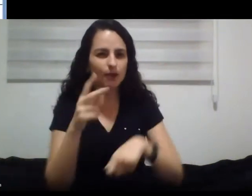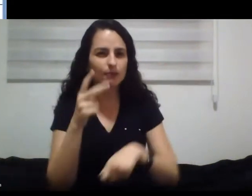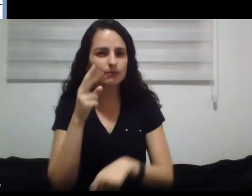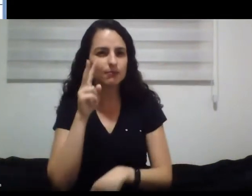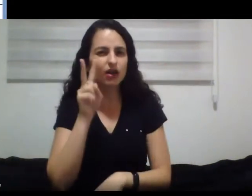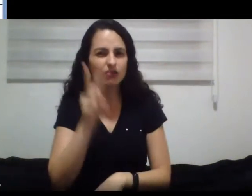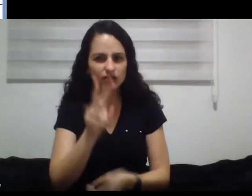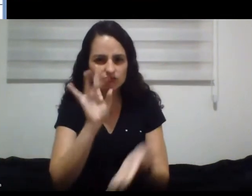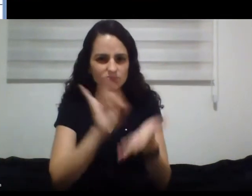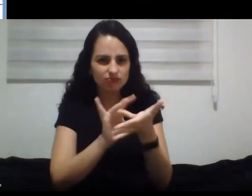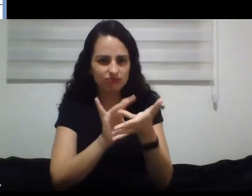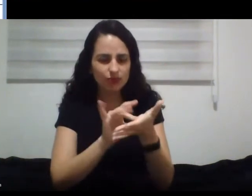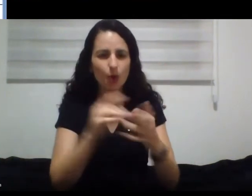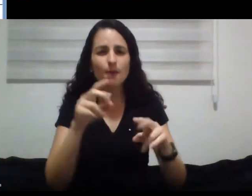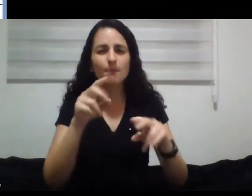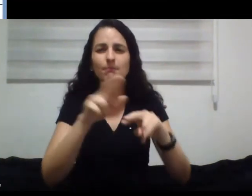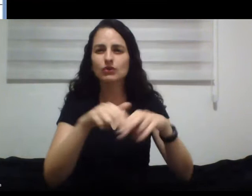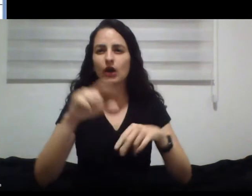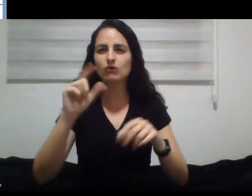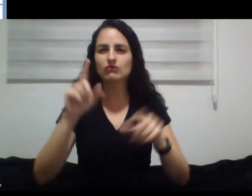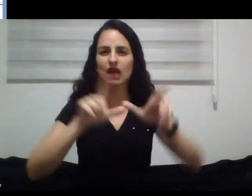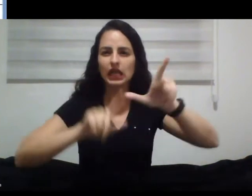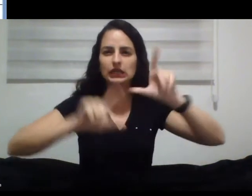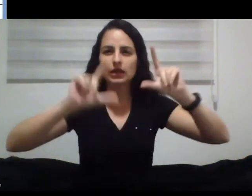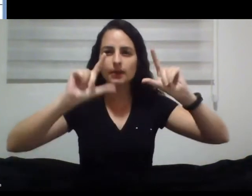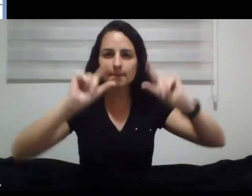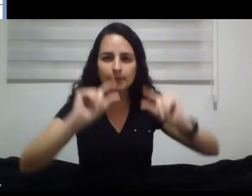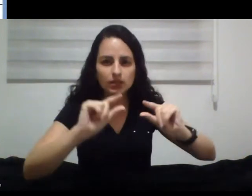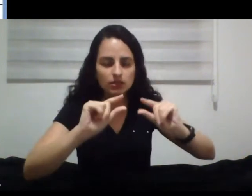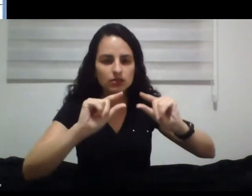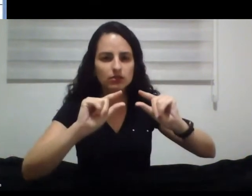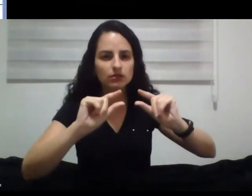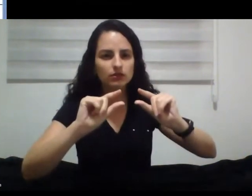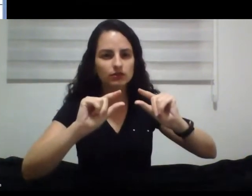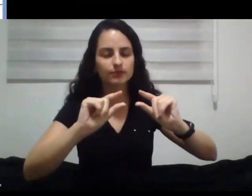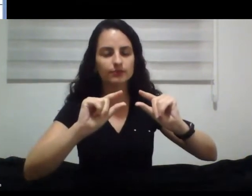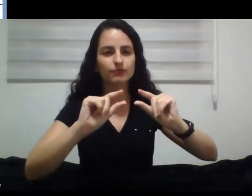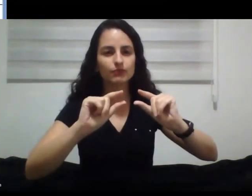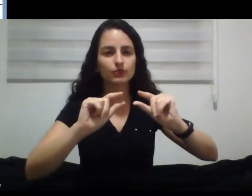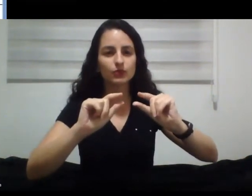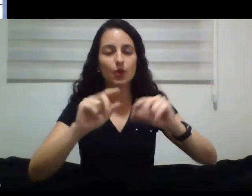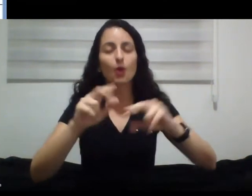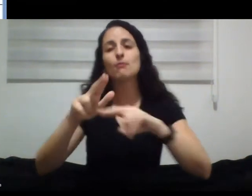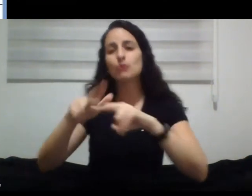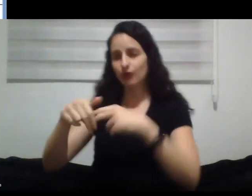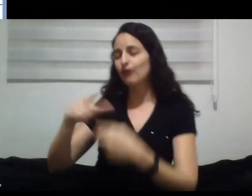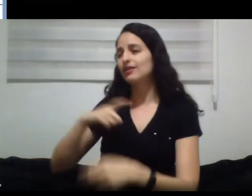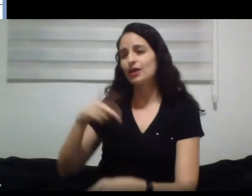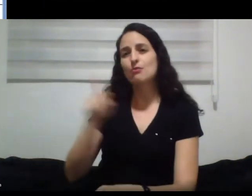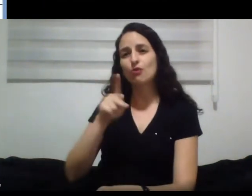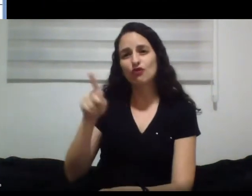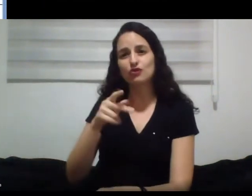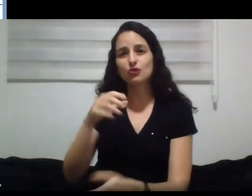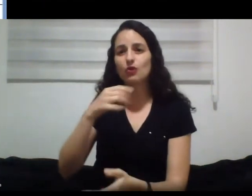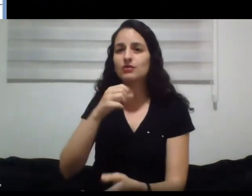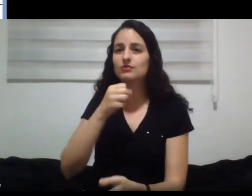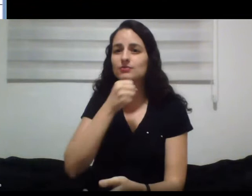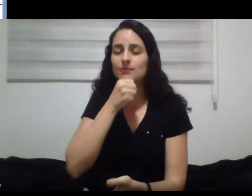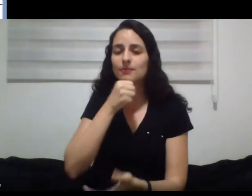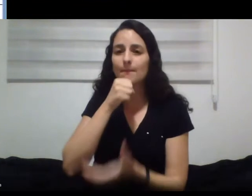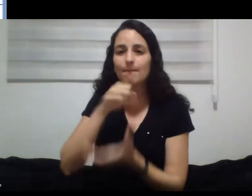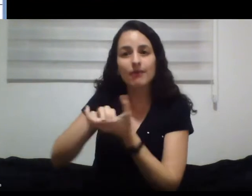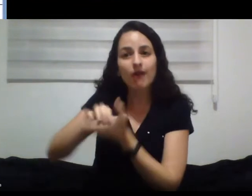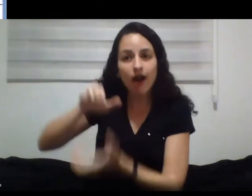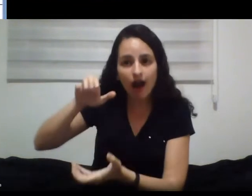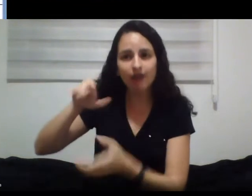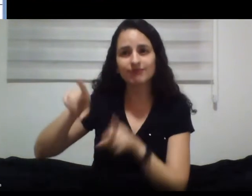tela, quem não tem a familiaridade, e fixar ela. Daí sai as carinhas do lado, fica só o texto.